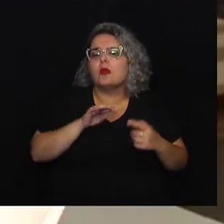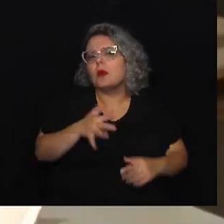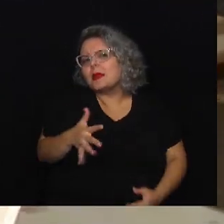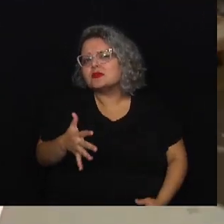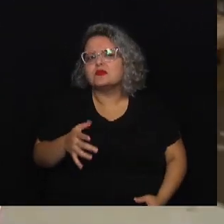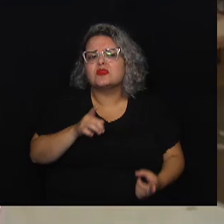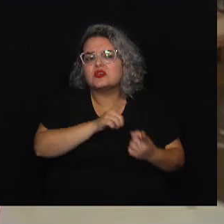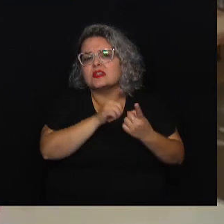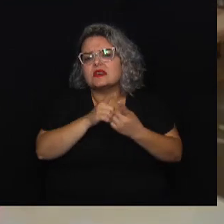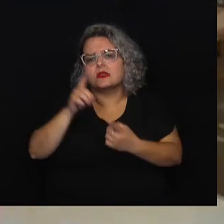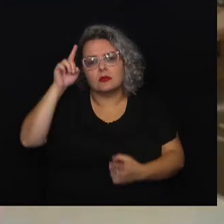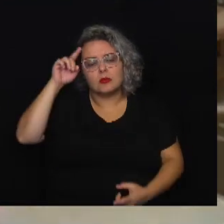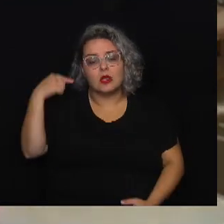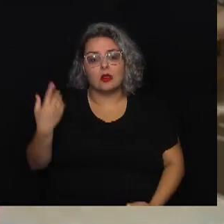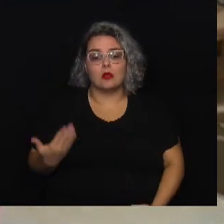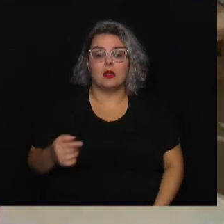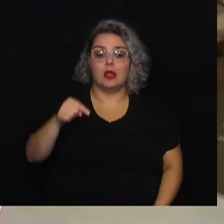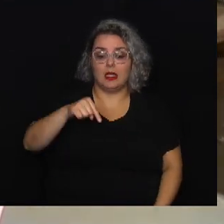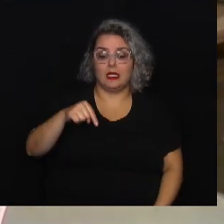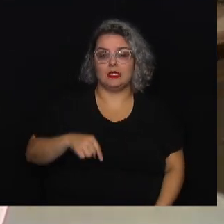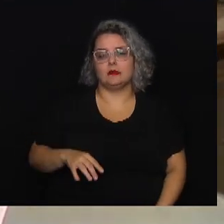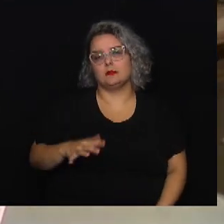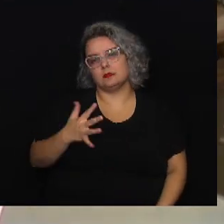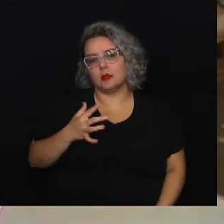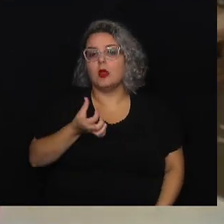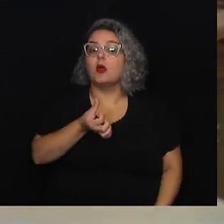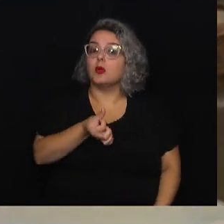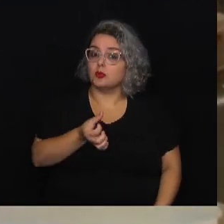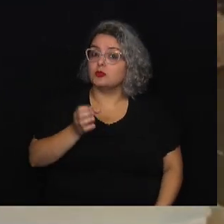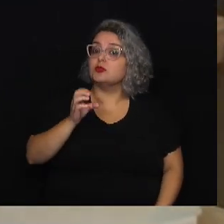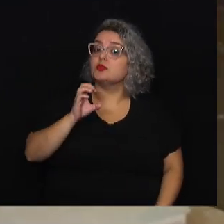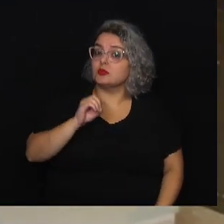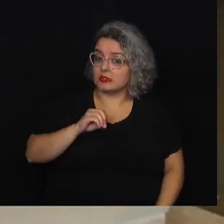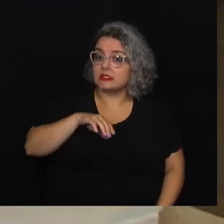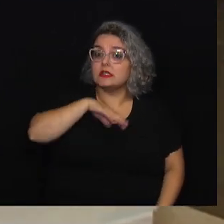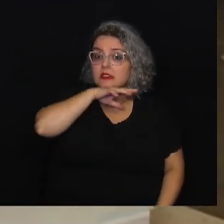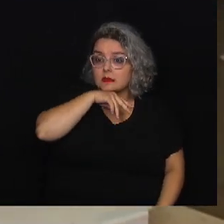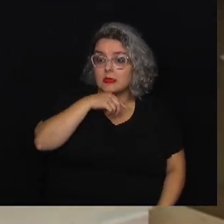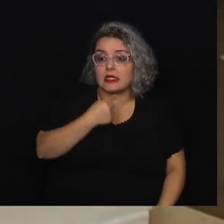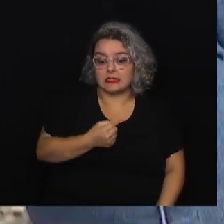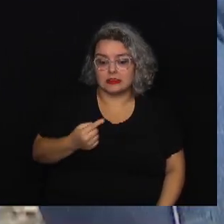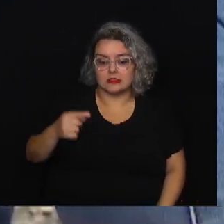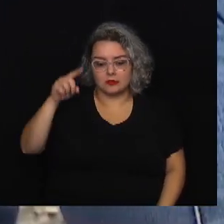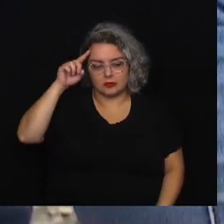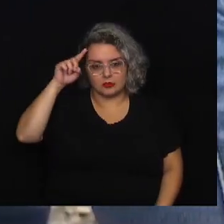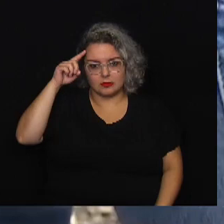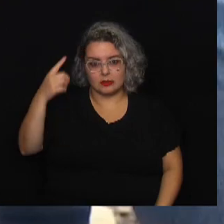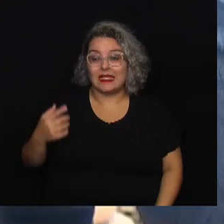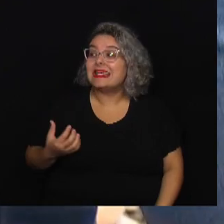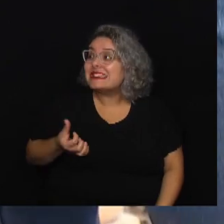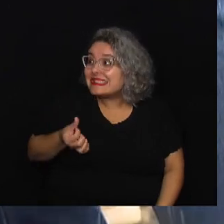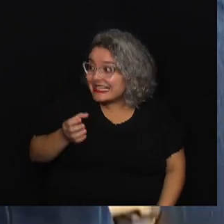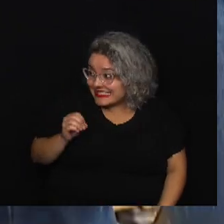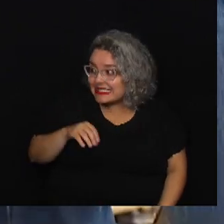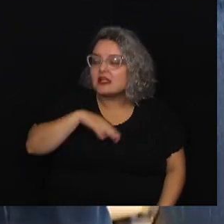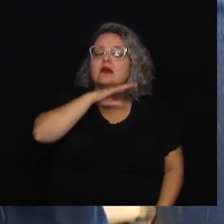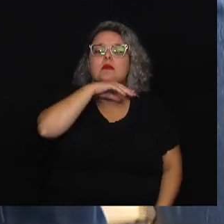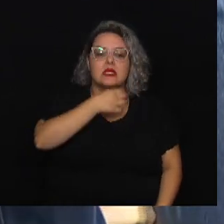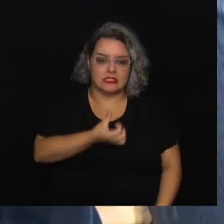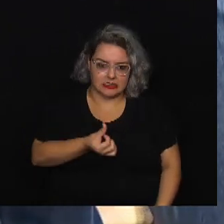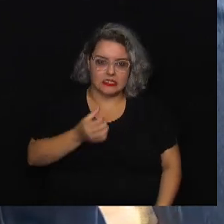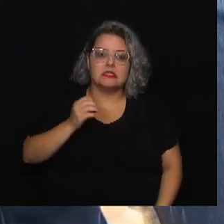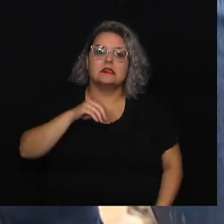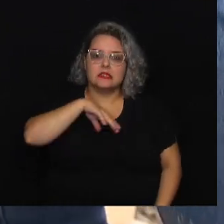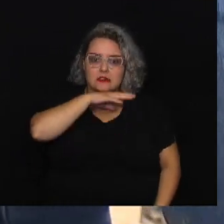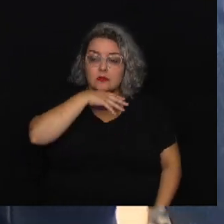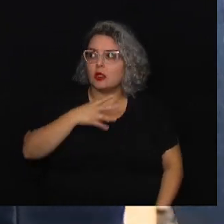assim, tem como saber? Aqui a gente está tendo pelo menos uns 60 animais por dia. 60 animais? 60 animais por dia.